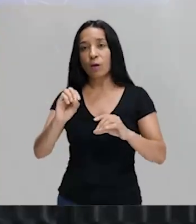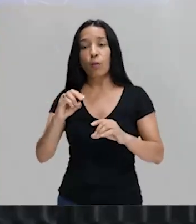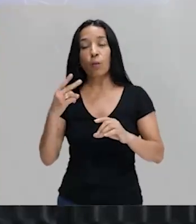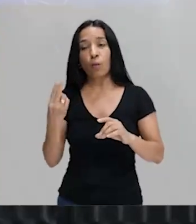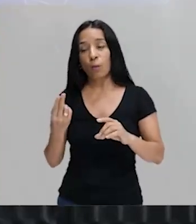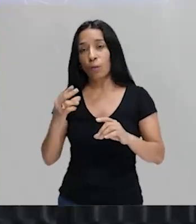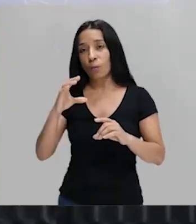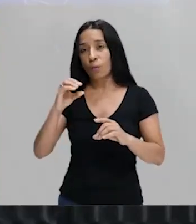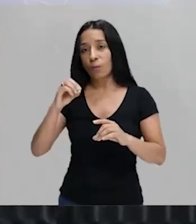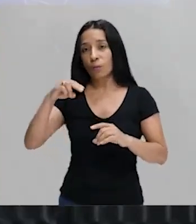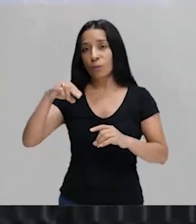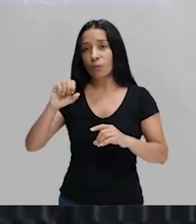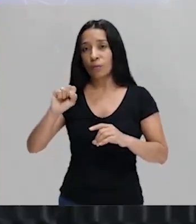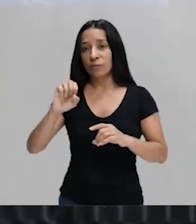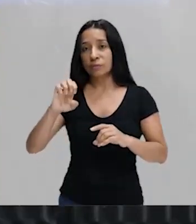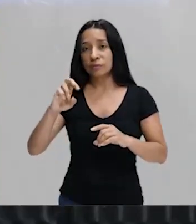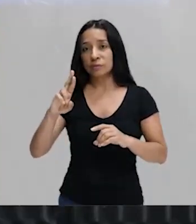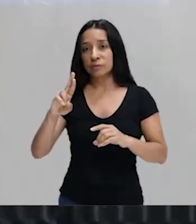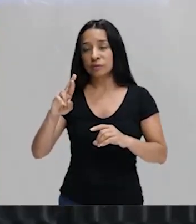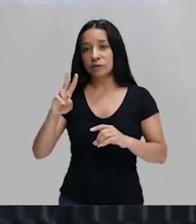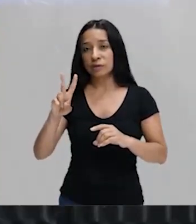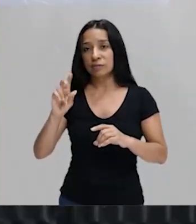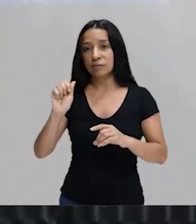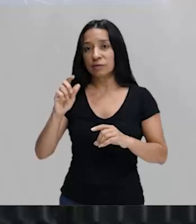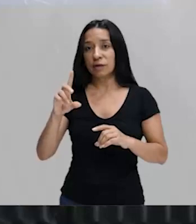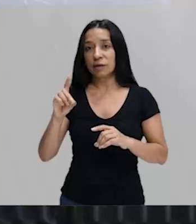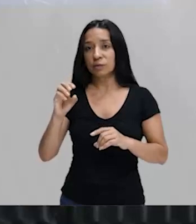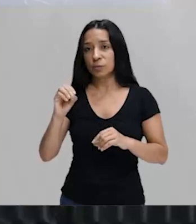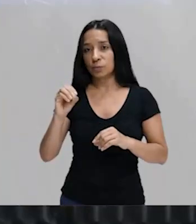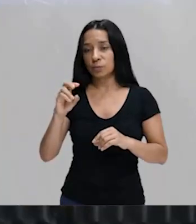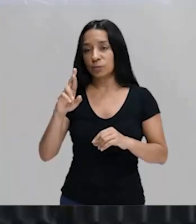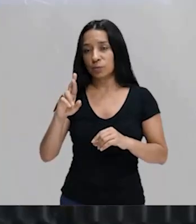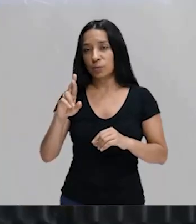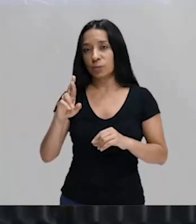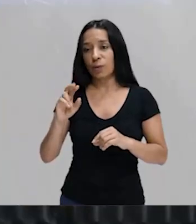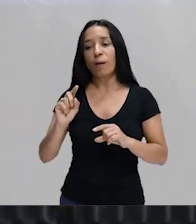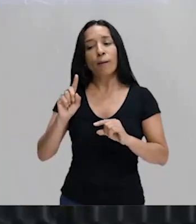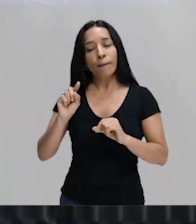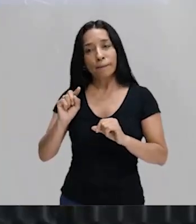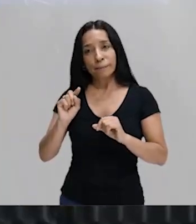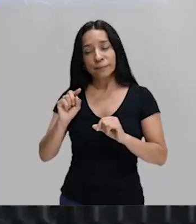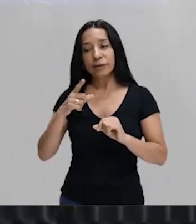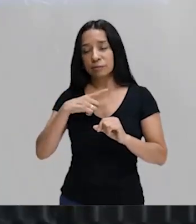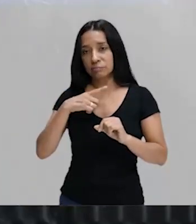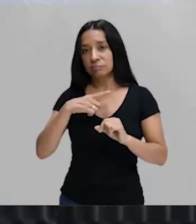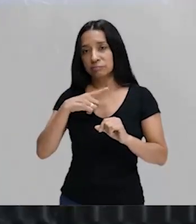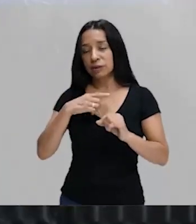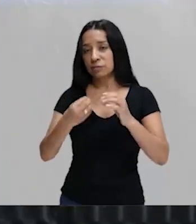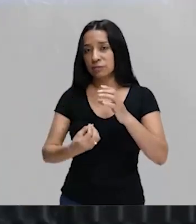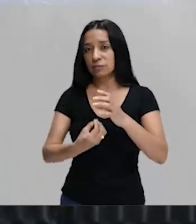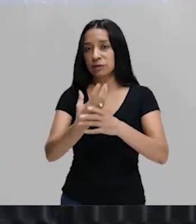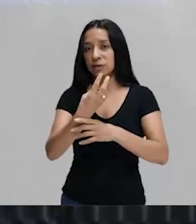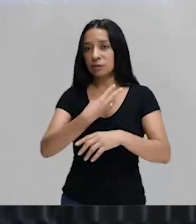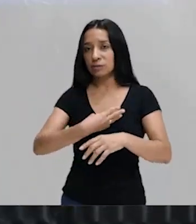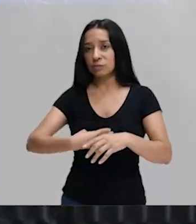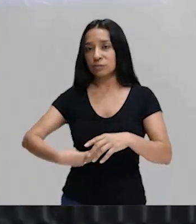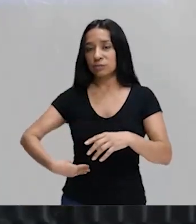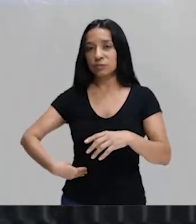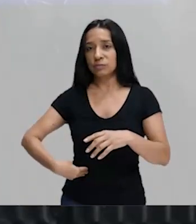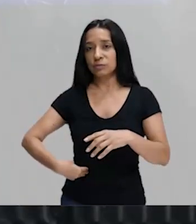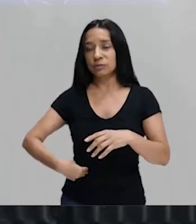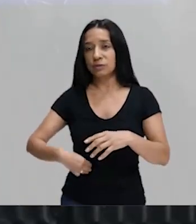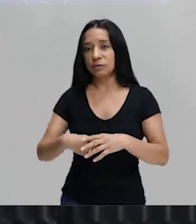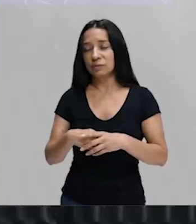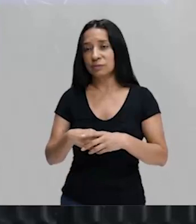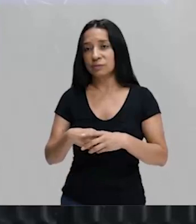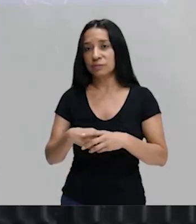apesar de ter criado o Ministério da Conciliação em 1850, um ministério onde pela primeira vez ele coloca liberais e